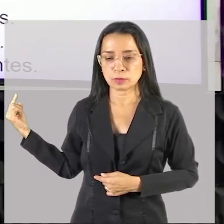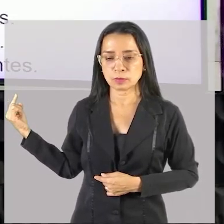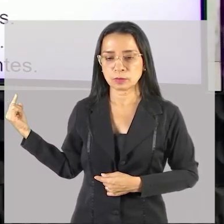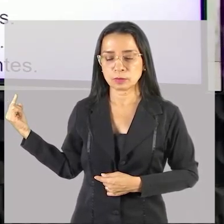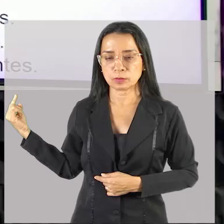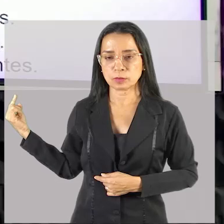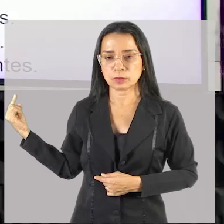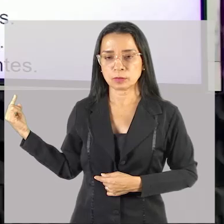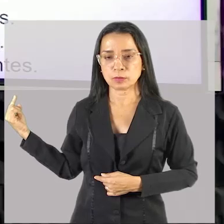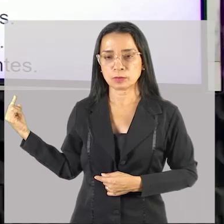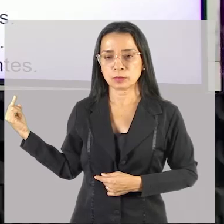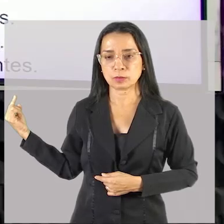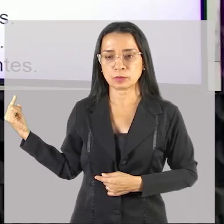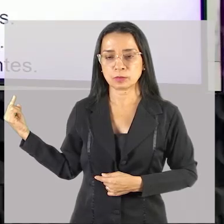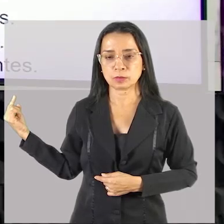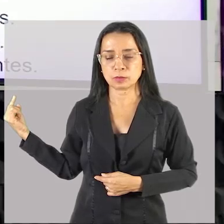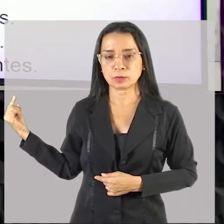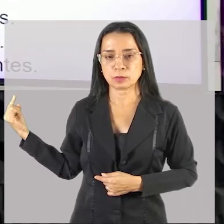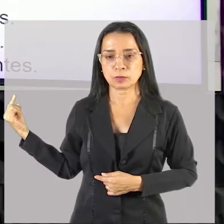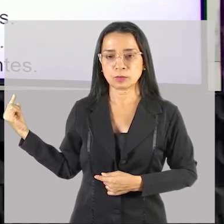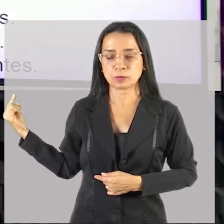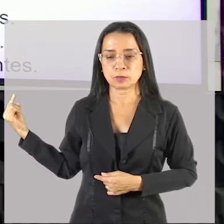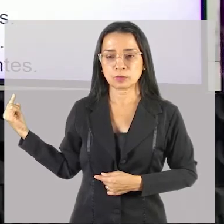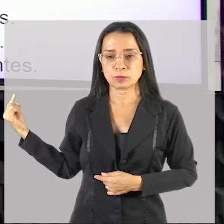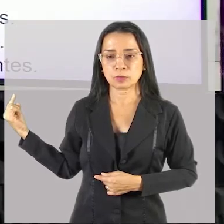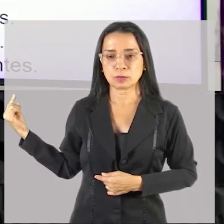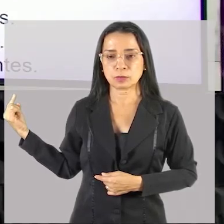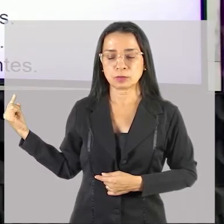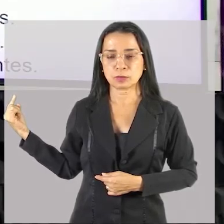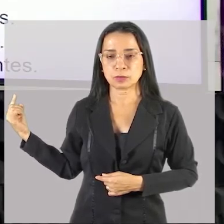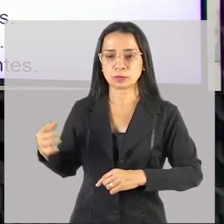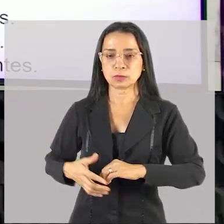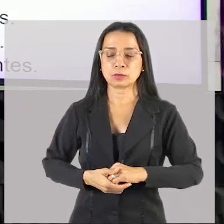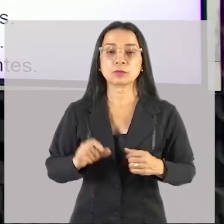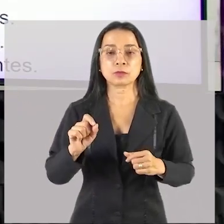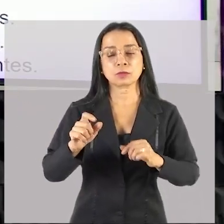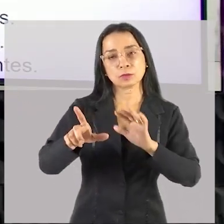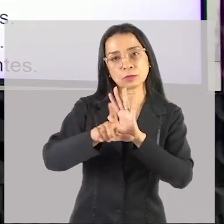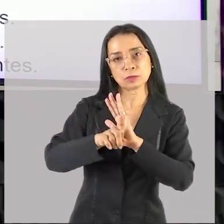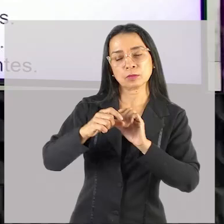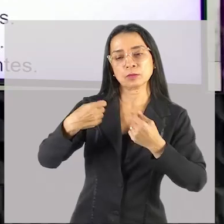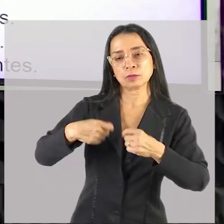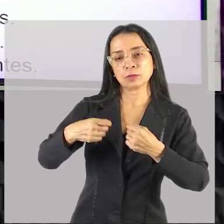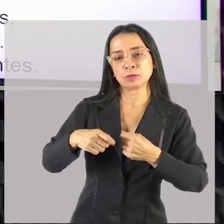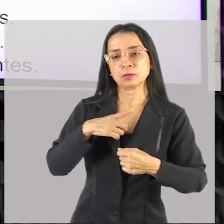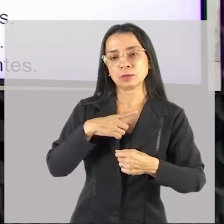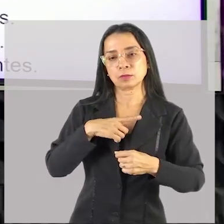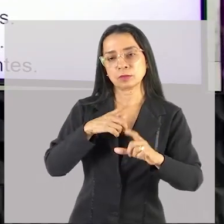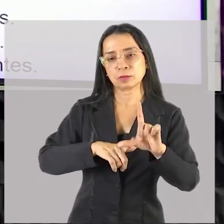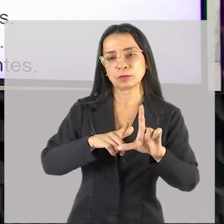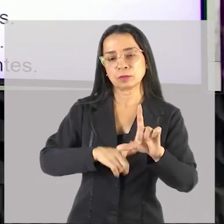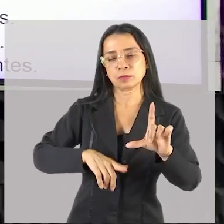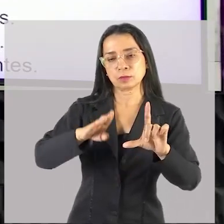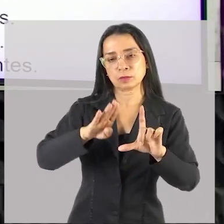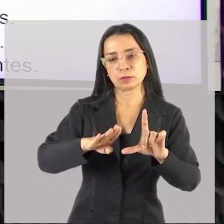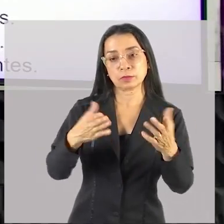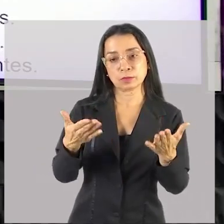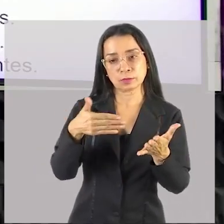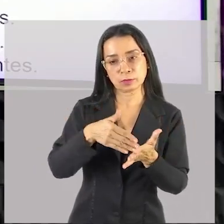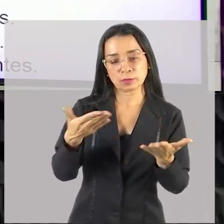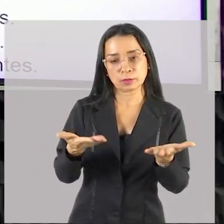de idiota, beleza? Então, não pode ser moral e vida privada. Então, a gente descarta de cara. Letra B.